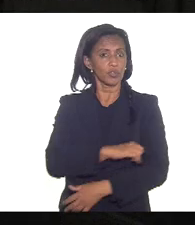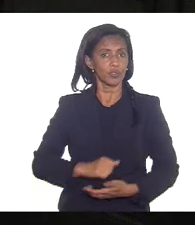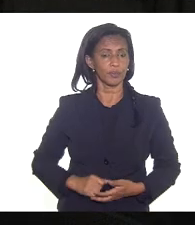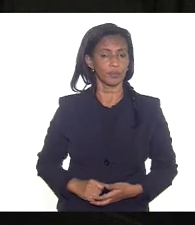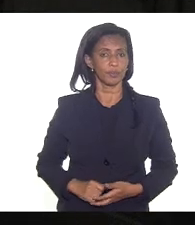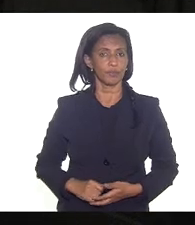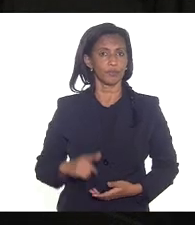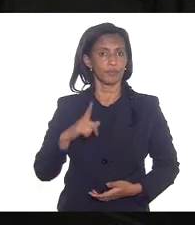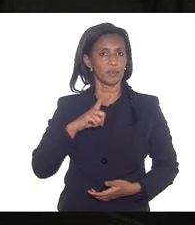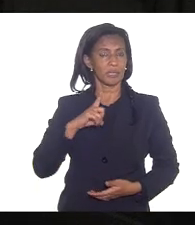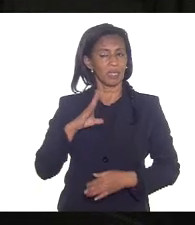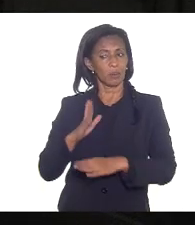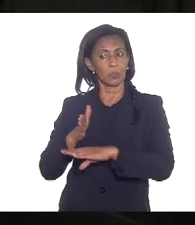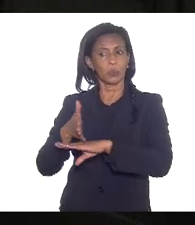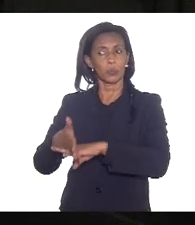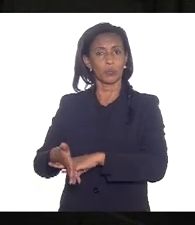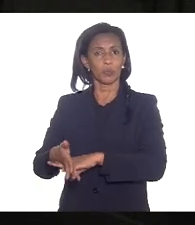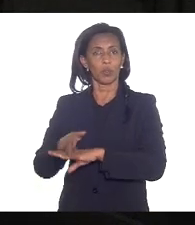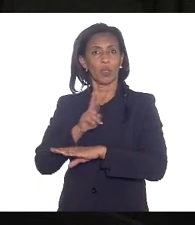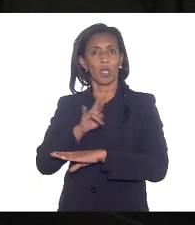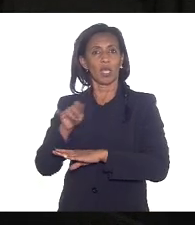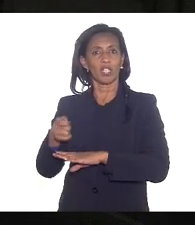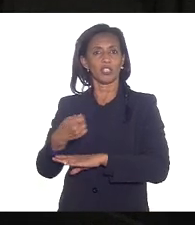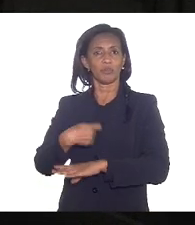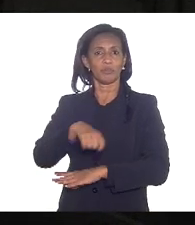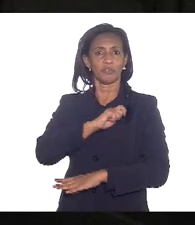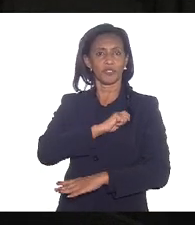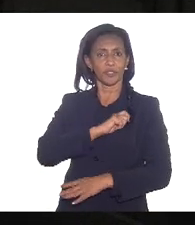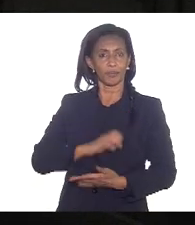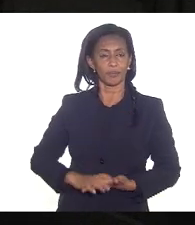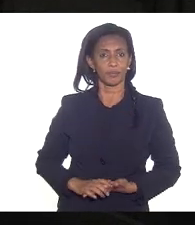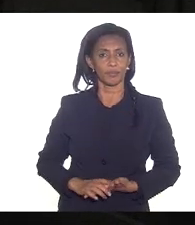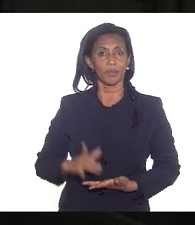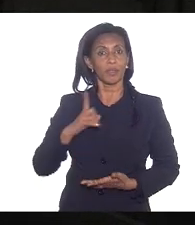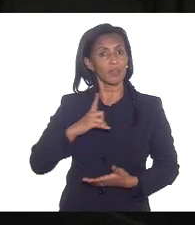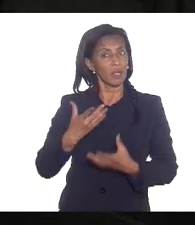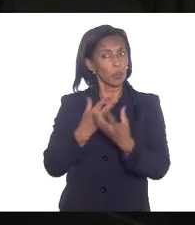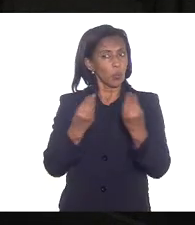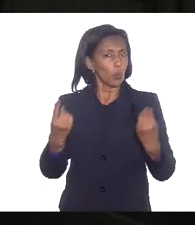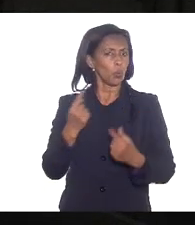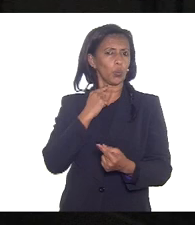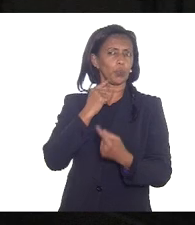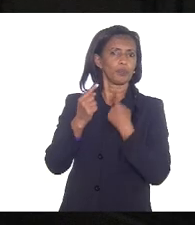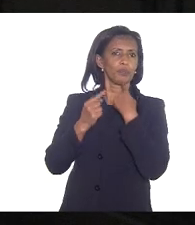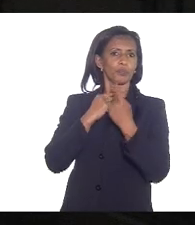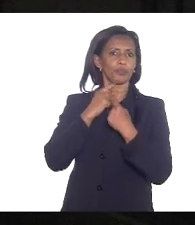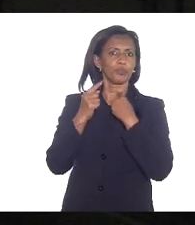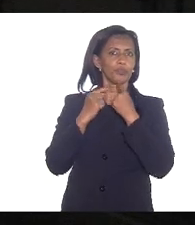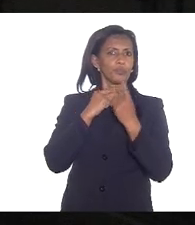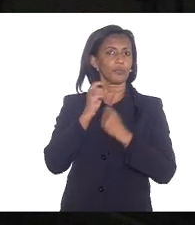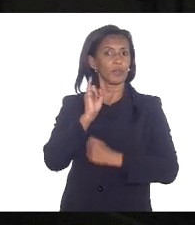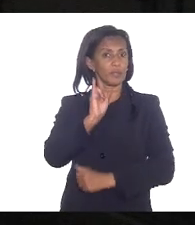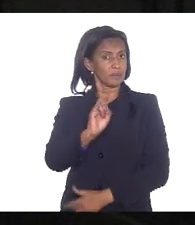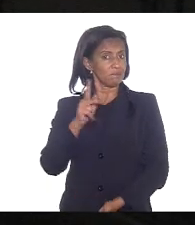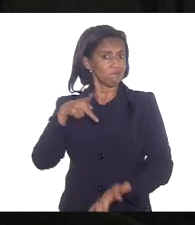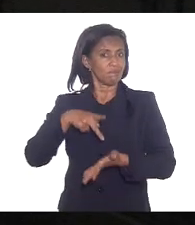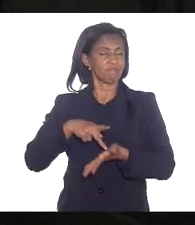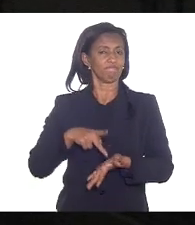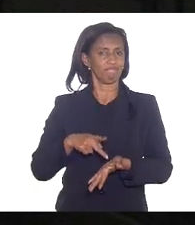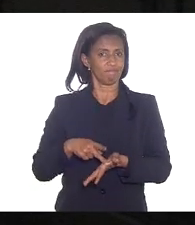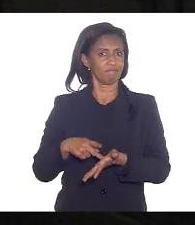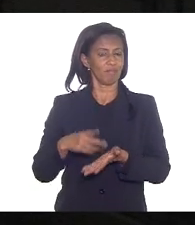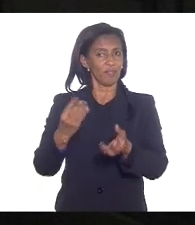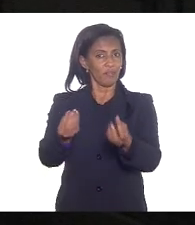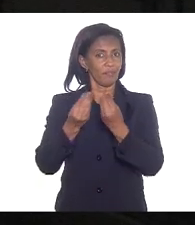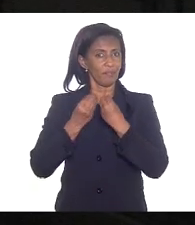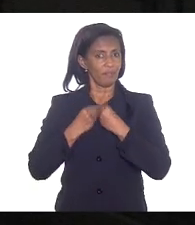de Janeiro tem engraçado no regime de recuperação fiscal tenho muitas dúvidas se isso verdadeiramente